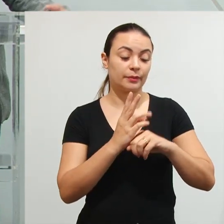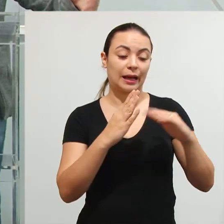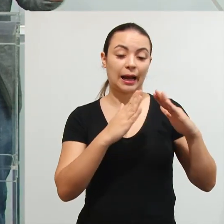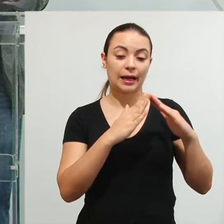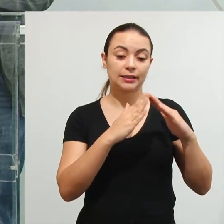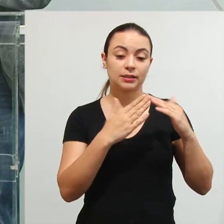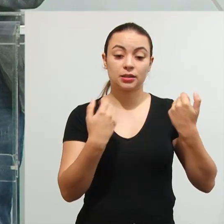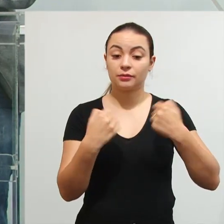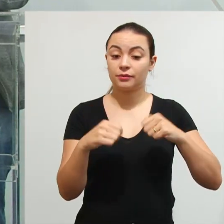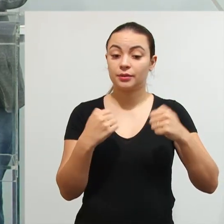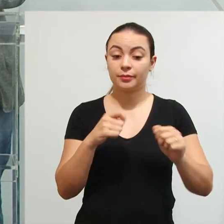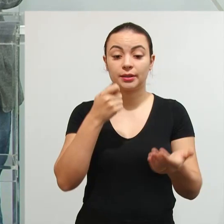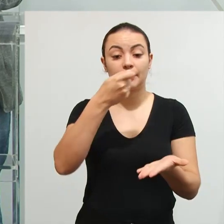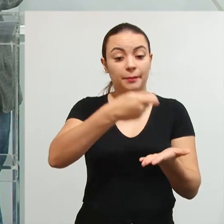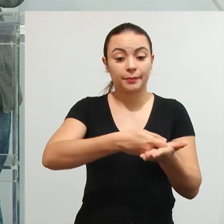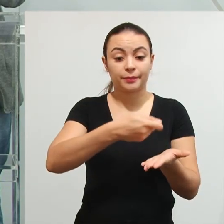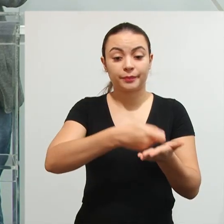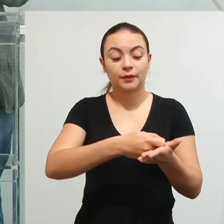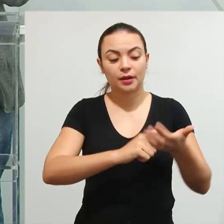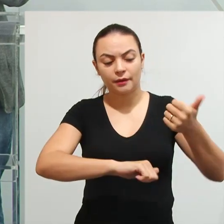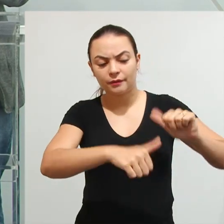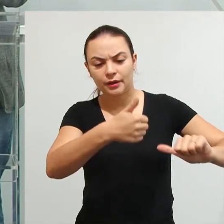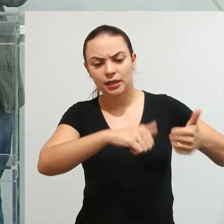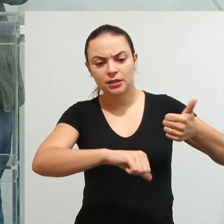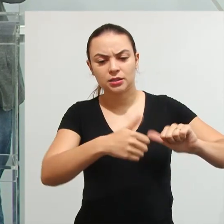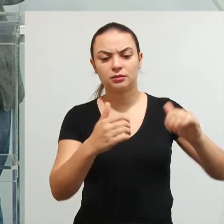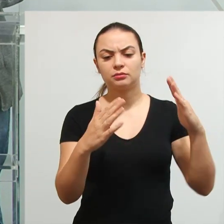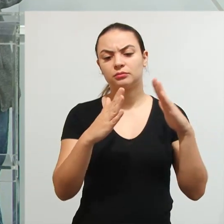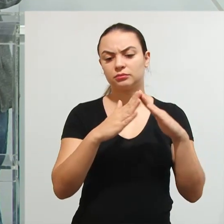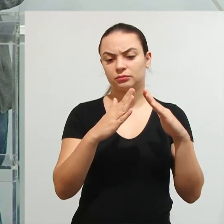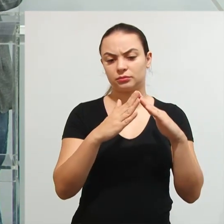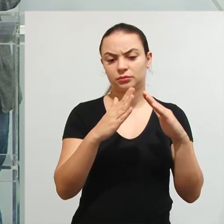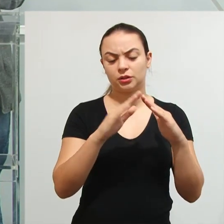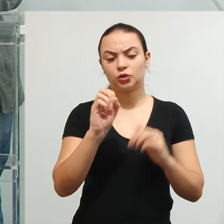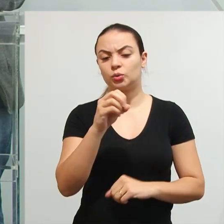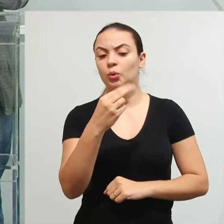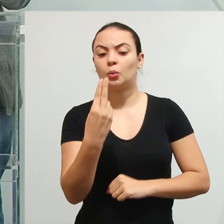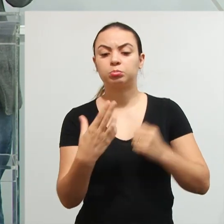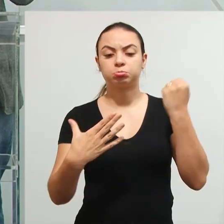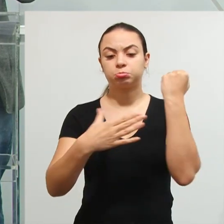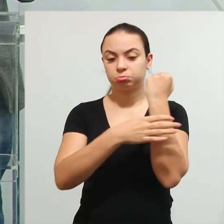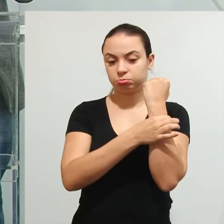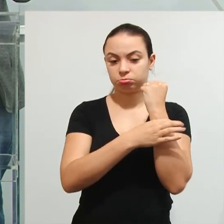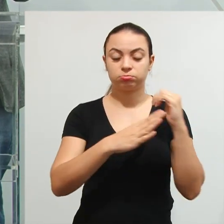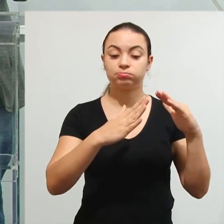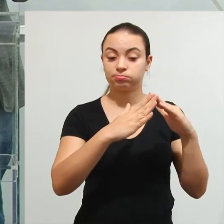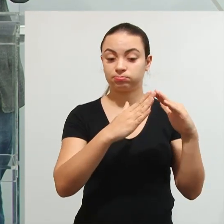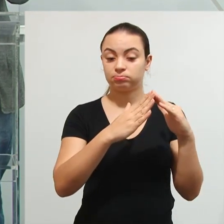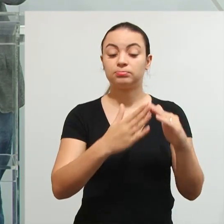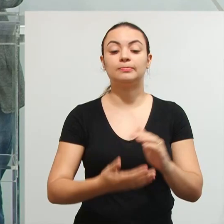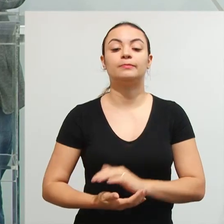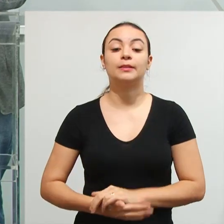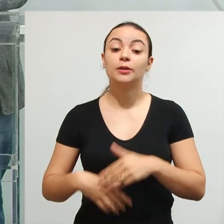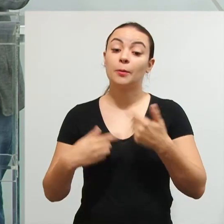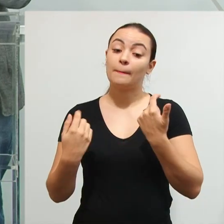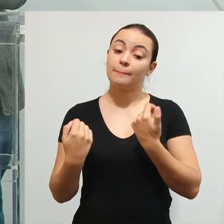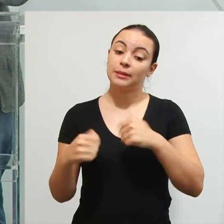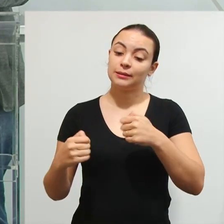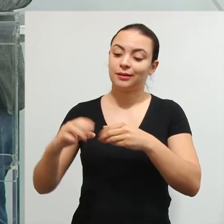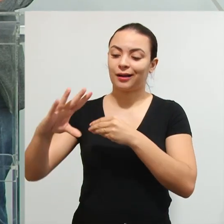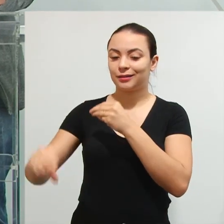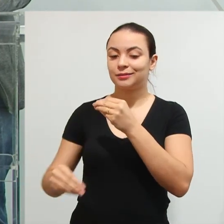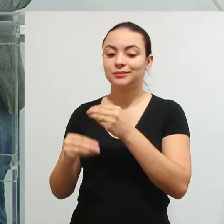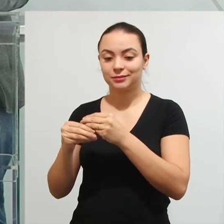e isso vai gerar um custo além do juros Então se a gente acrescentar esse custo ao juros